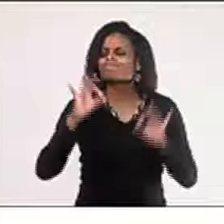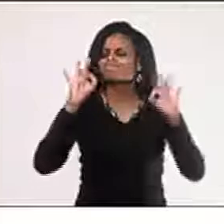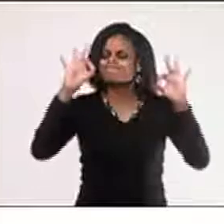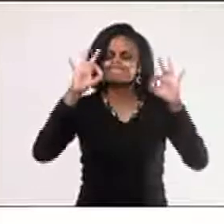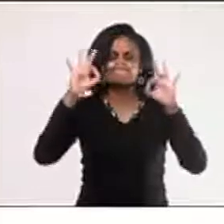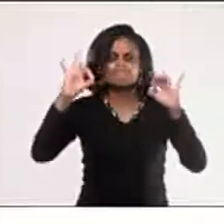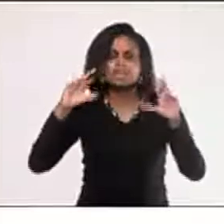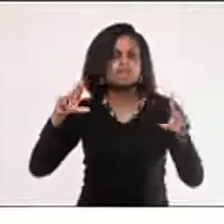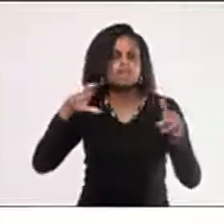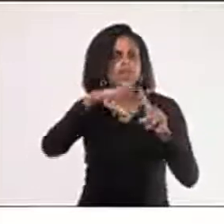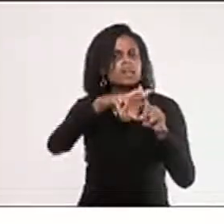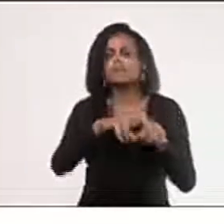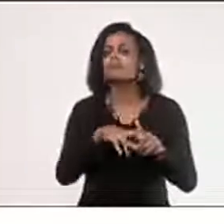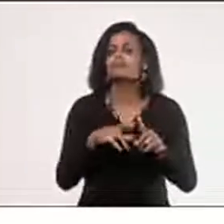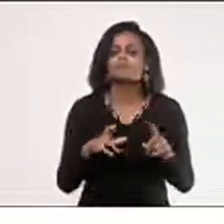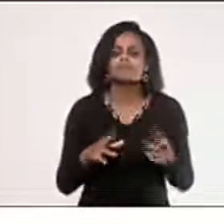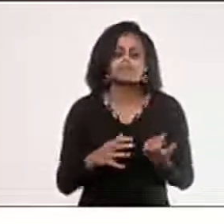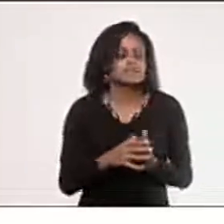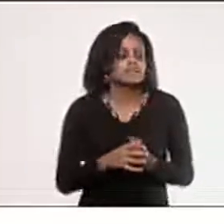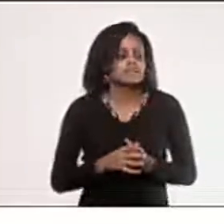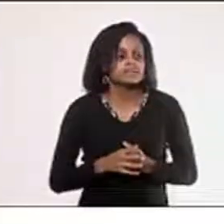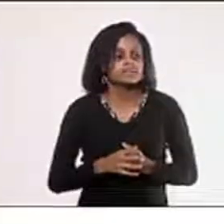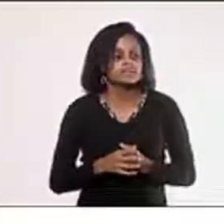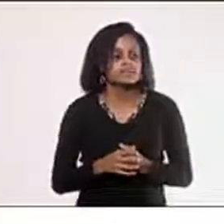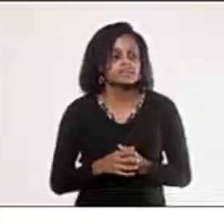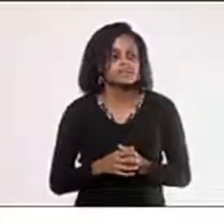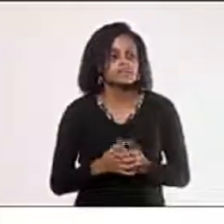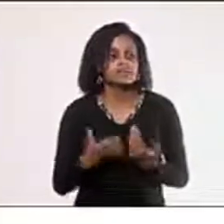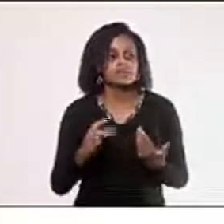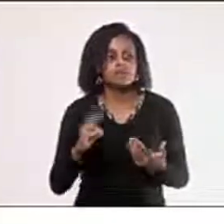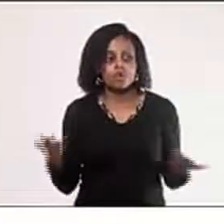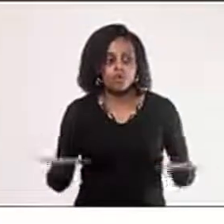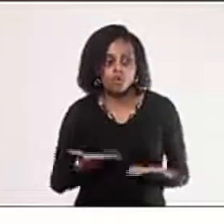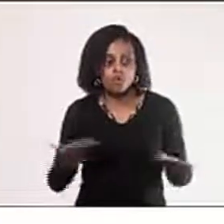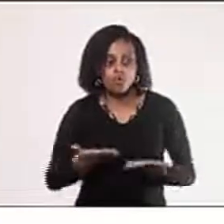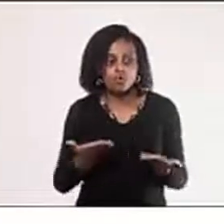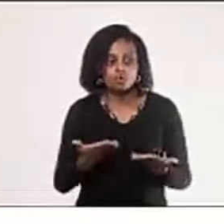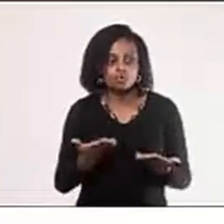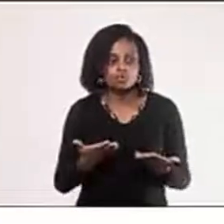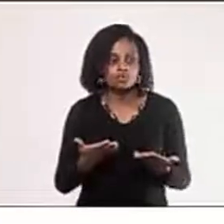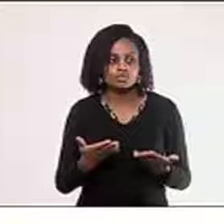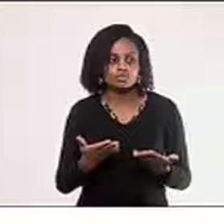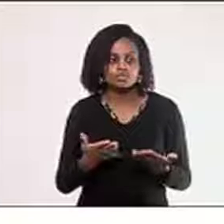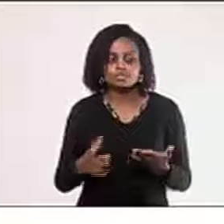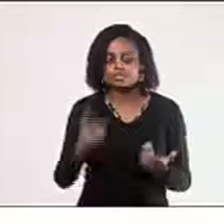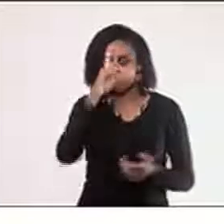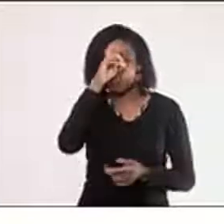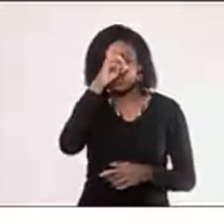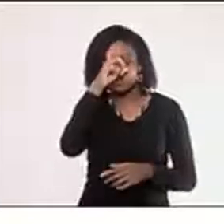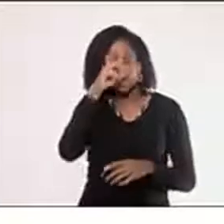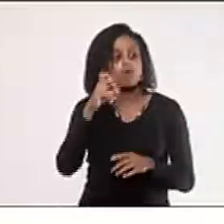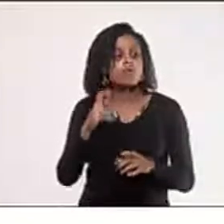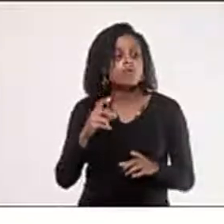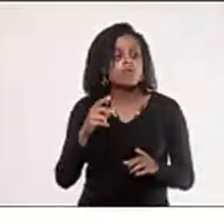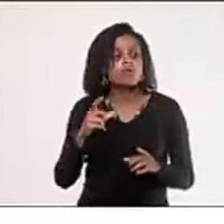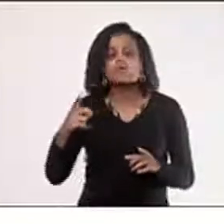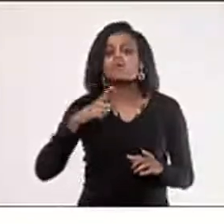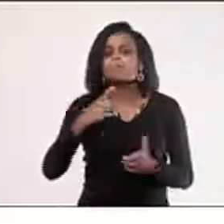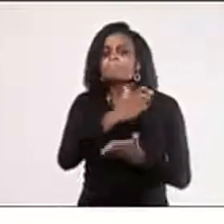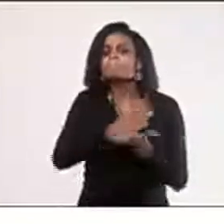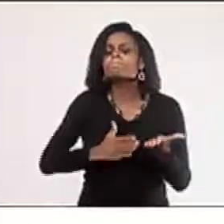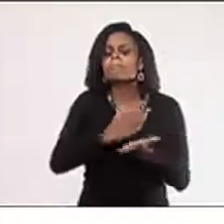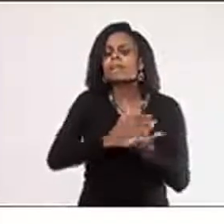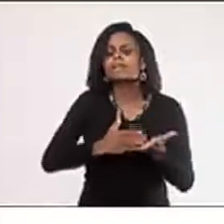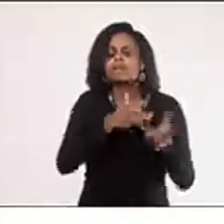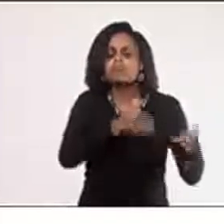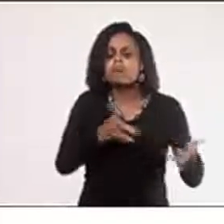de ambulatório e clínica de funcionamento. Hoje, esse hospital encontra-se com parte dos seus